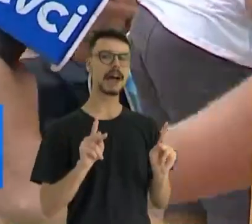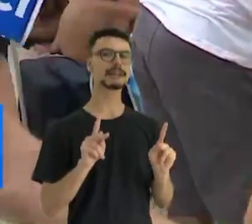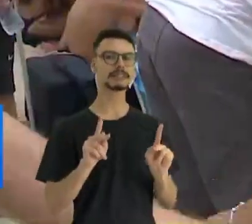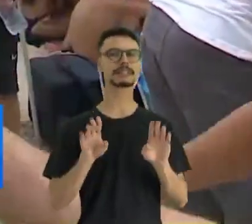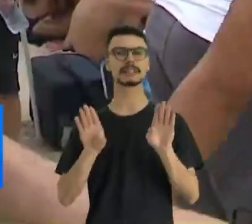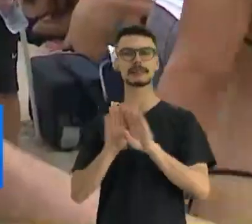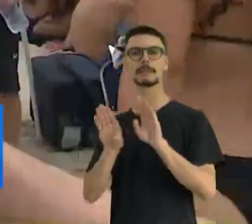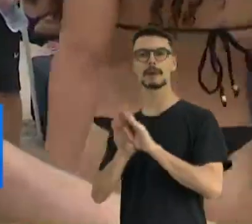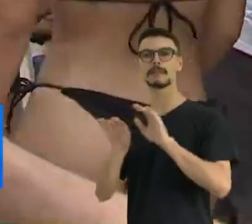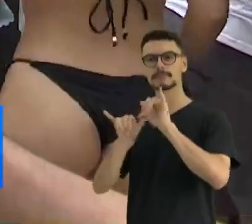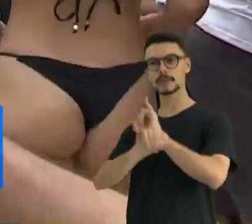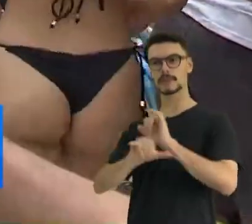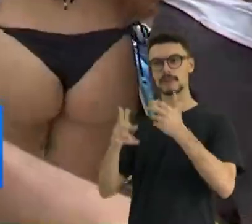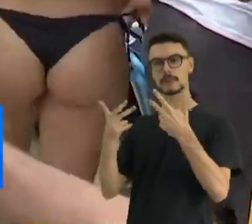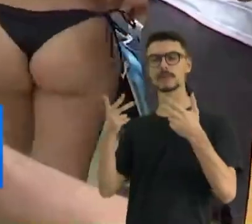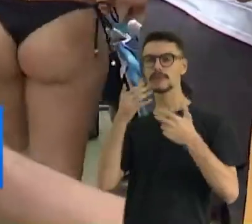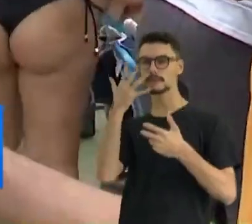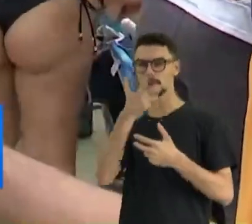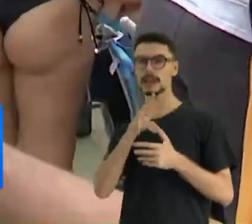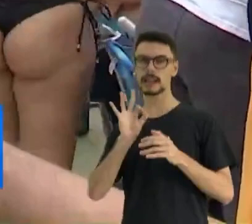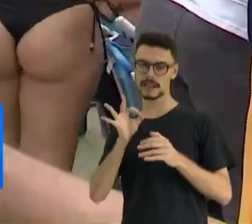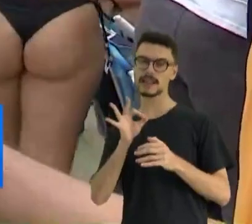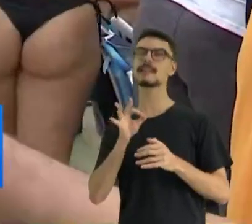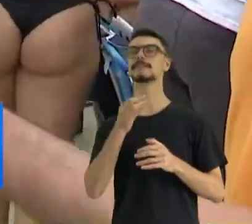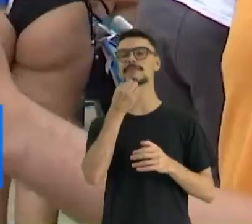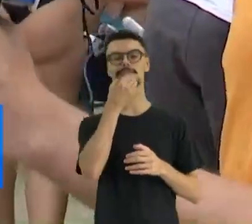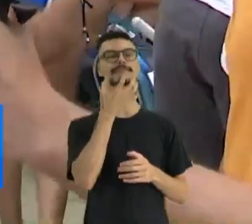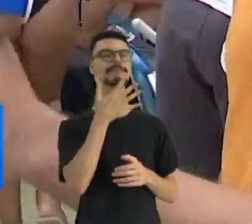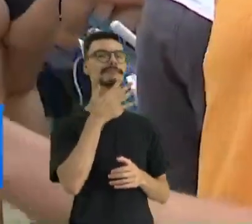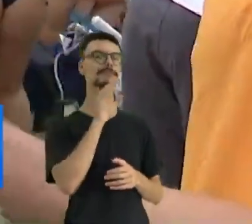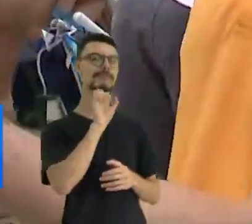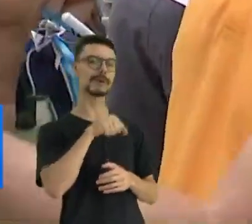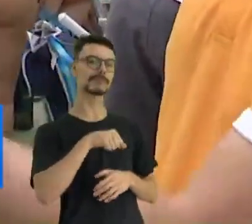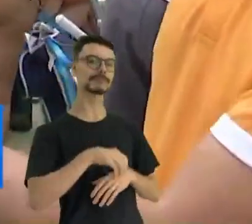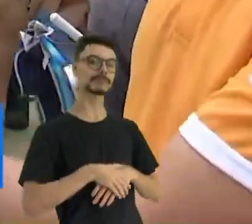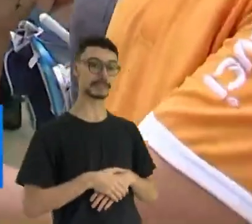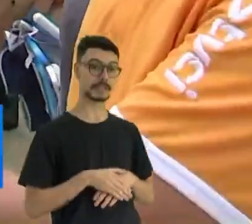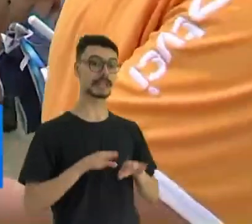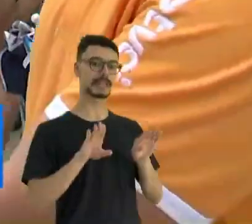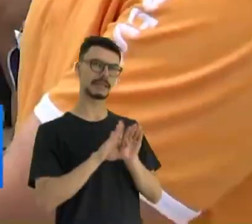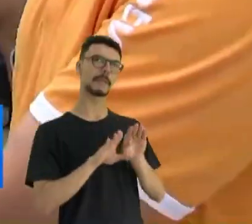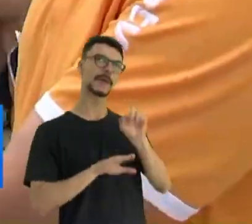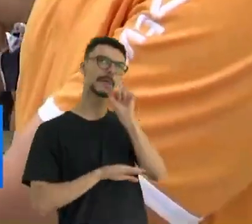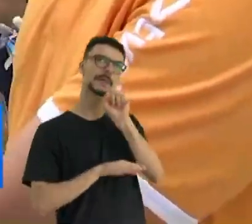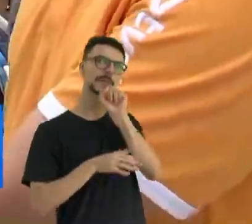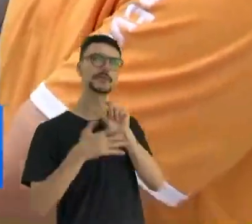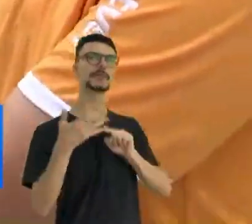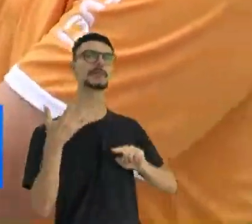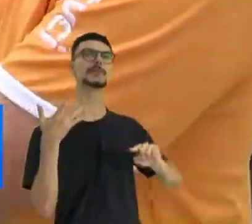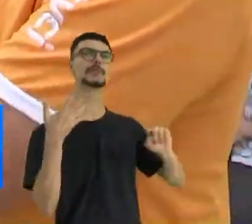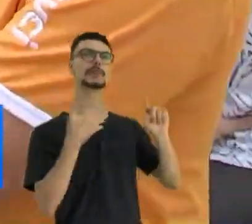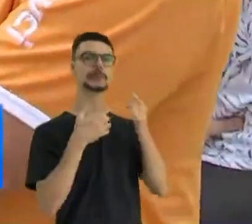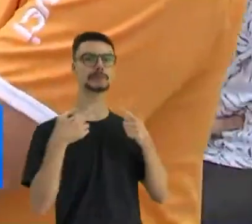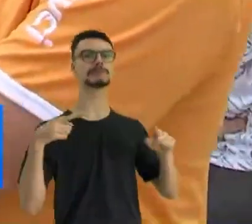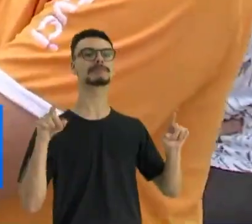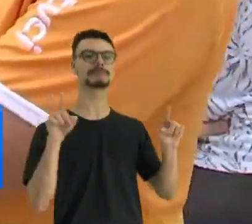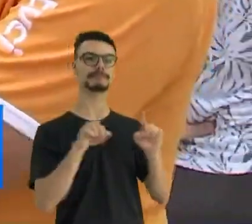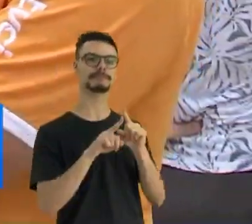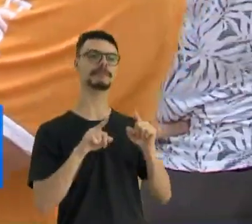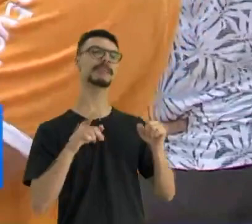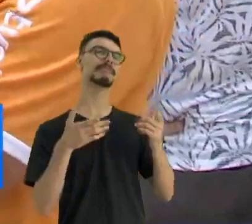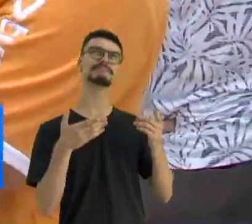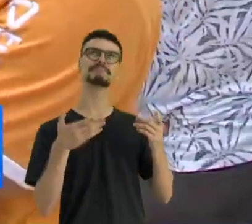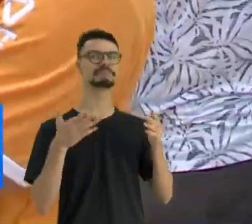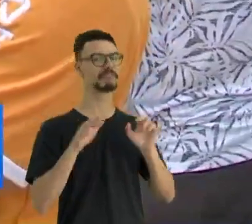mensagem bonita, sim, né? Sim, exatamente, eu acho muito boa. Maravilha. Os Anjos Cantam, daí tem as antigas também, né? Nossa. Fogueira, Tem Nada a Ver,